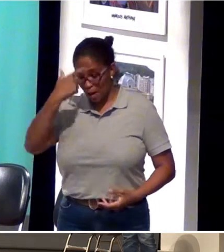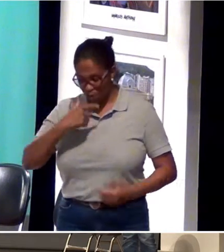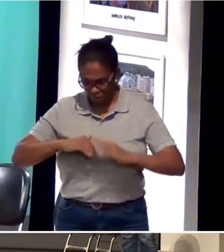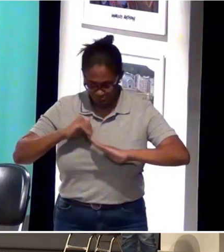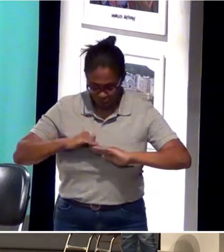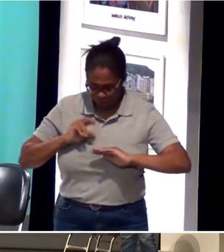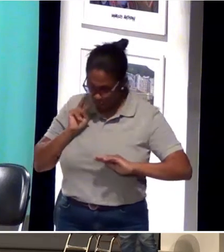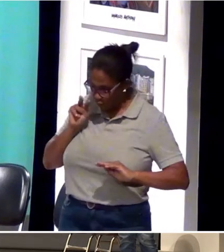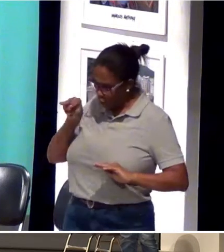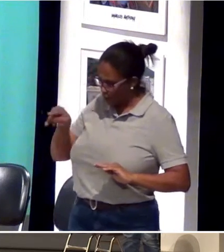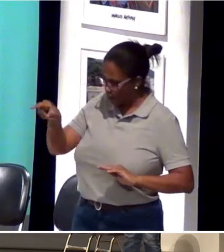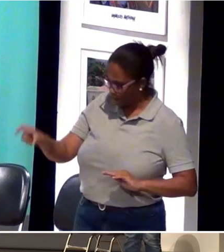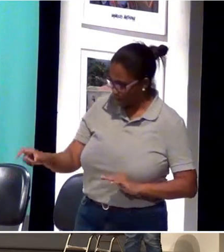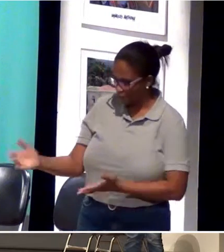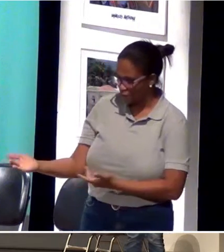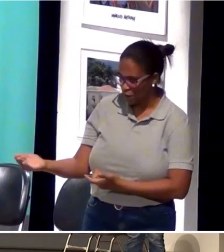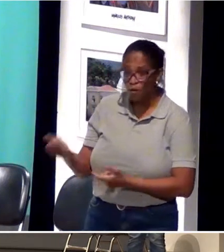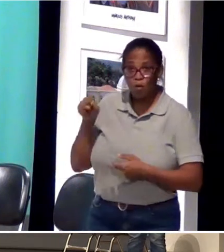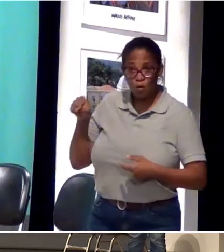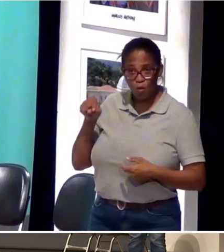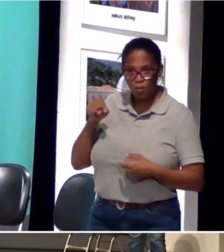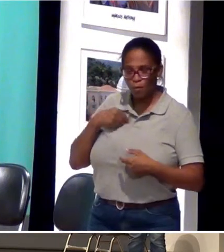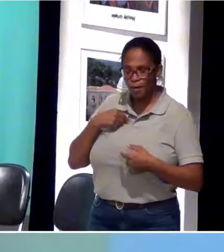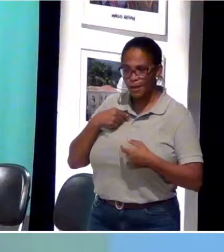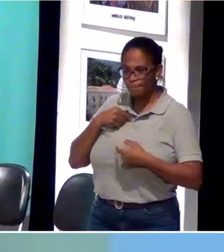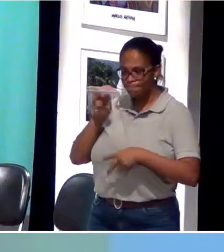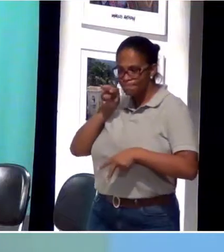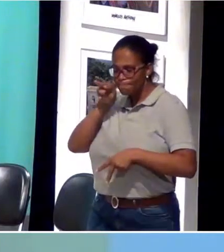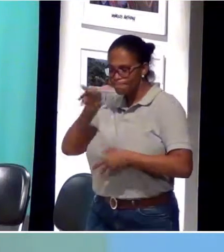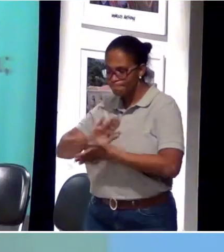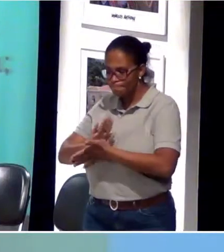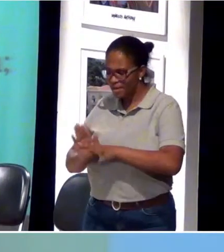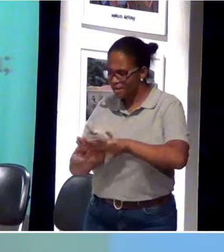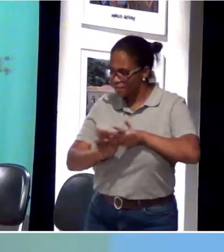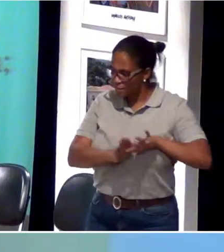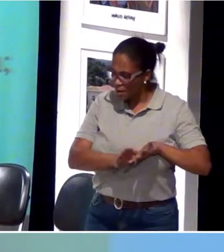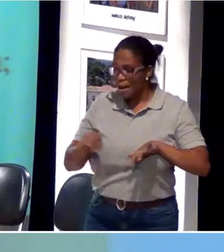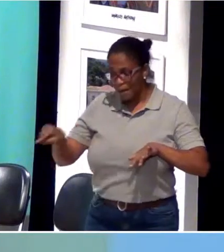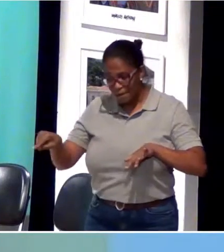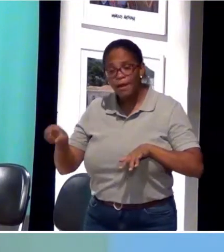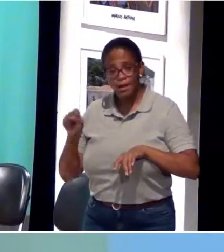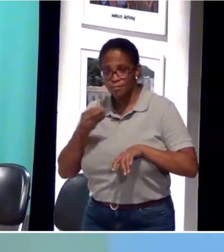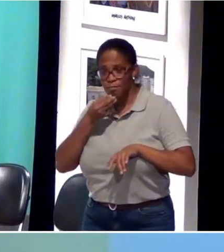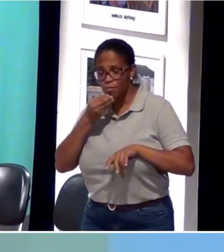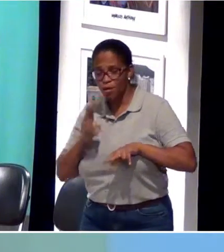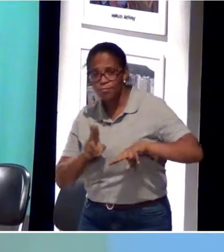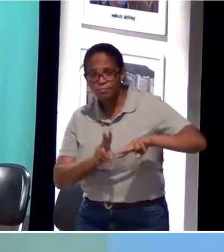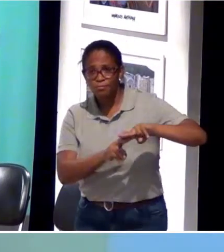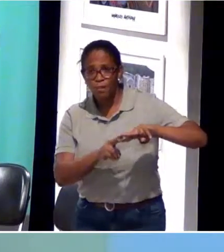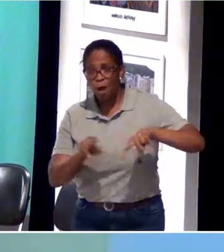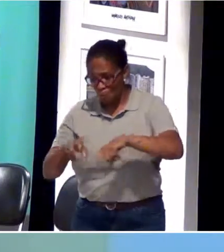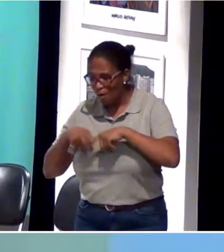menino. Como que a gente consegue romper com esse olhar desse menino que pode ser privado de liberdade